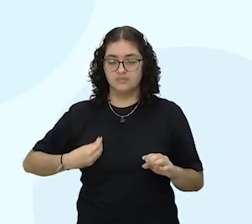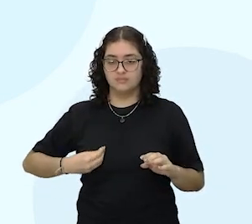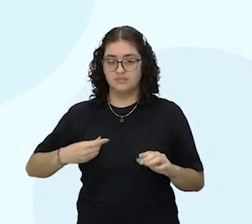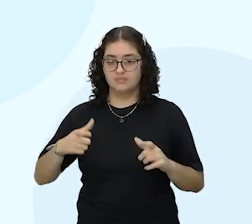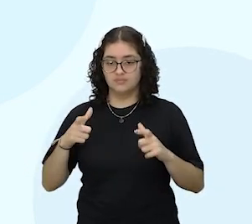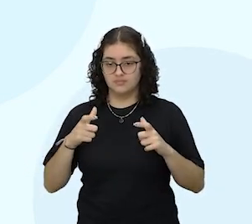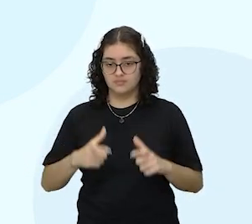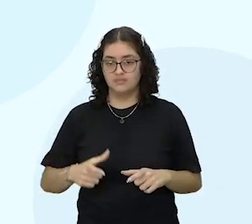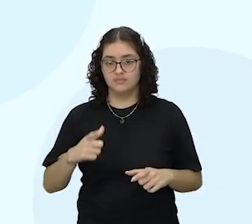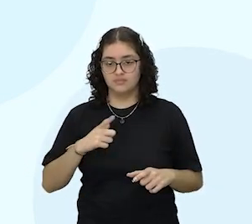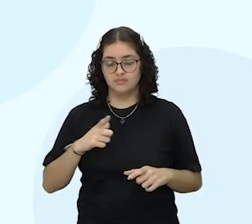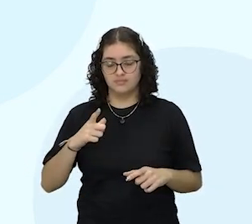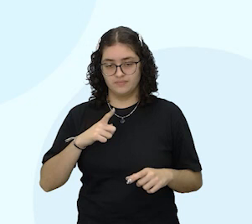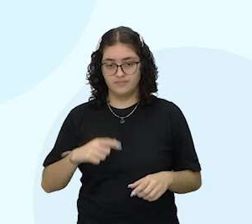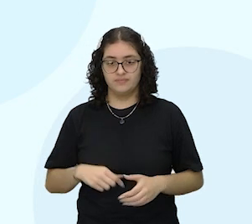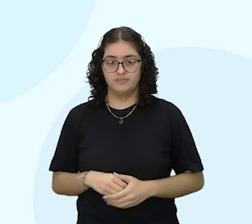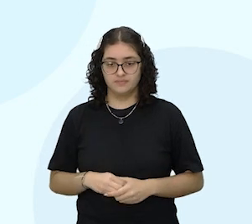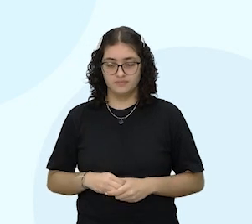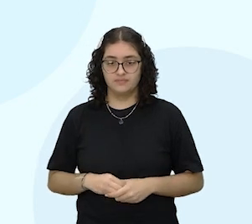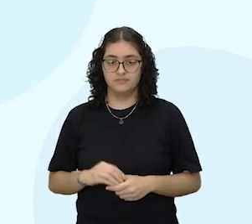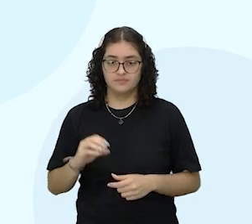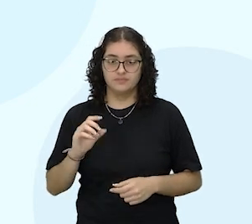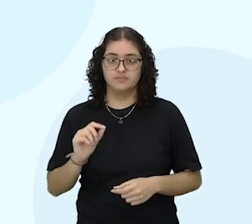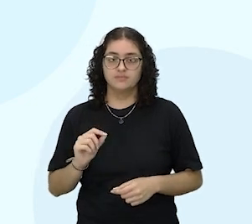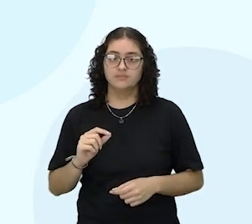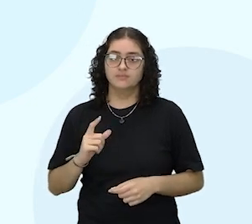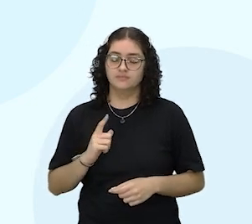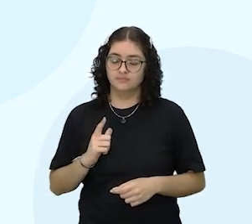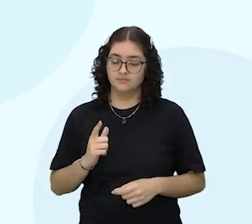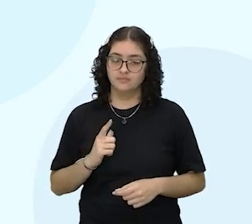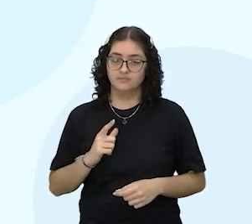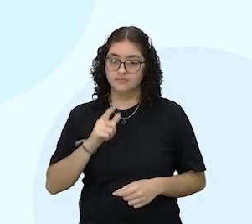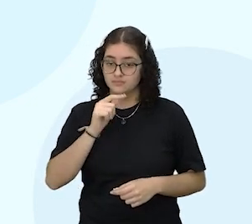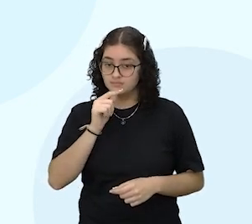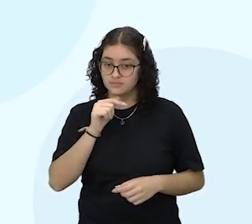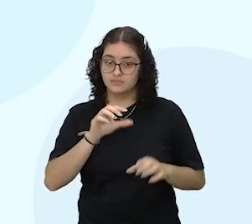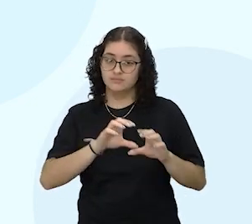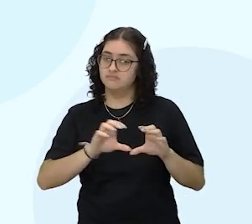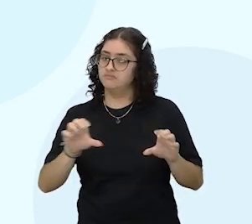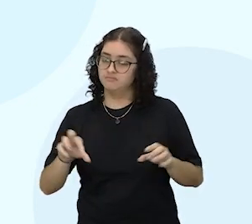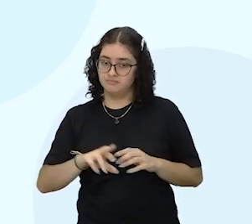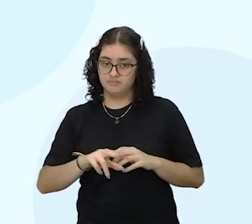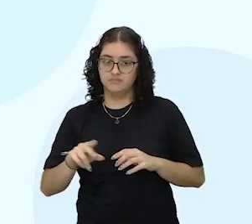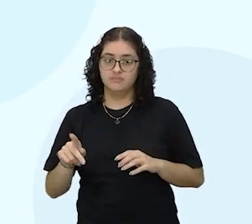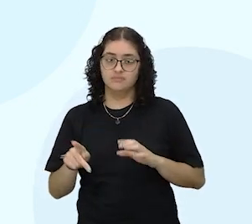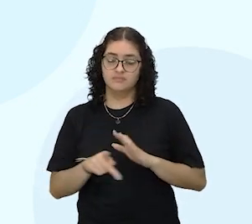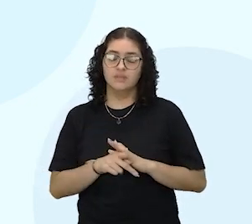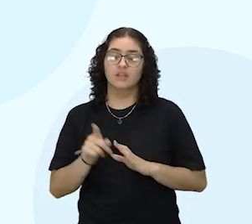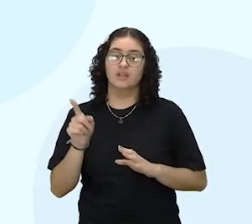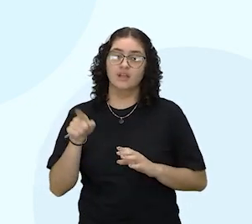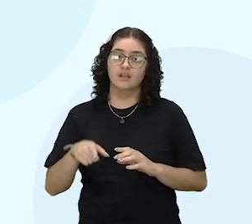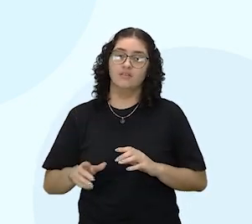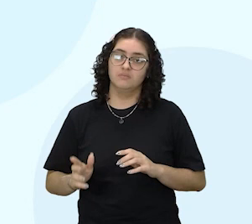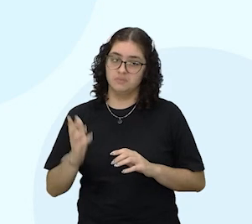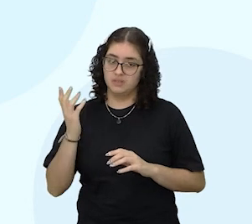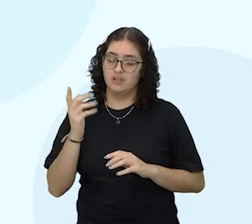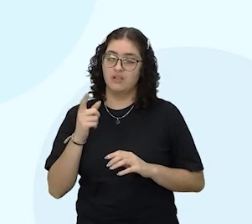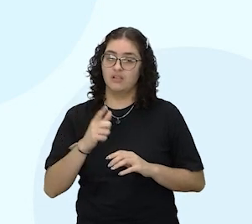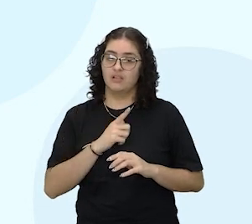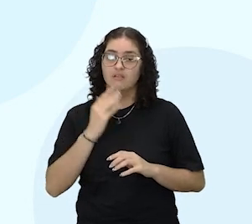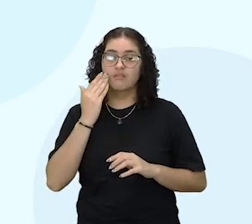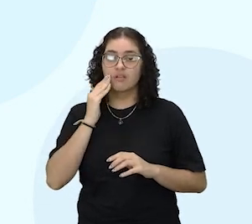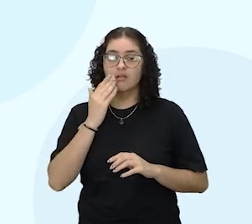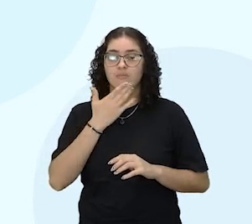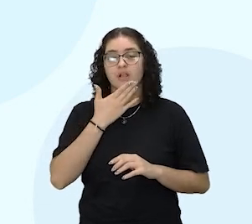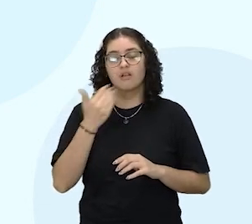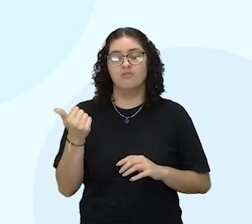o esgoto encanado, ou melhor, esgoto tratado, água encanada, né? Então, é nesse tipo de situação que a gente vai entender aí